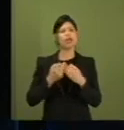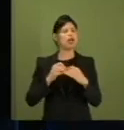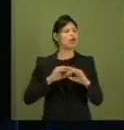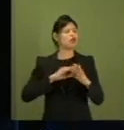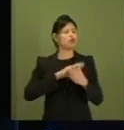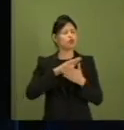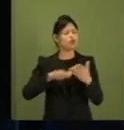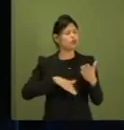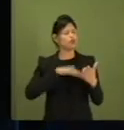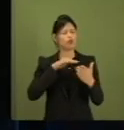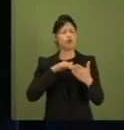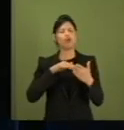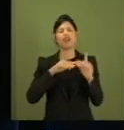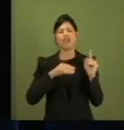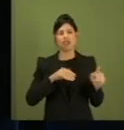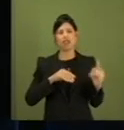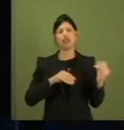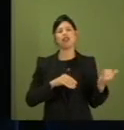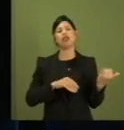todos.